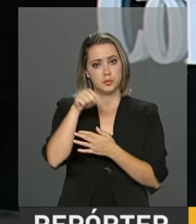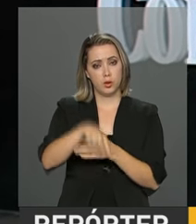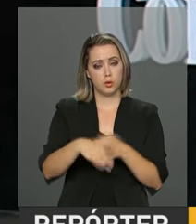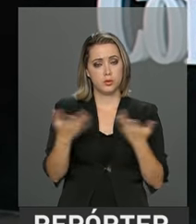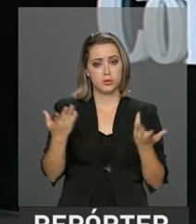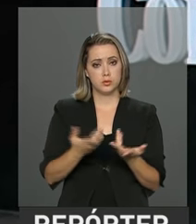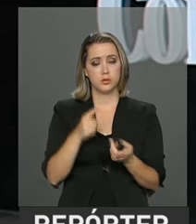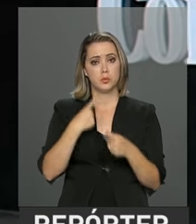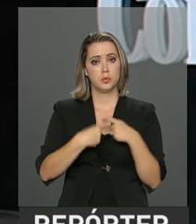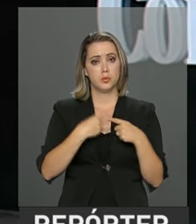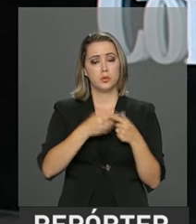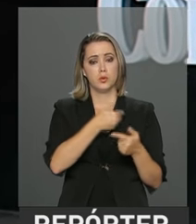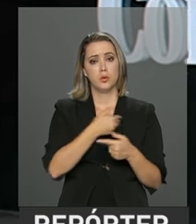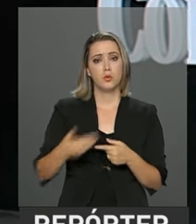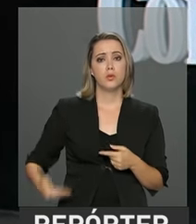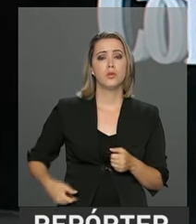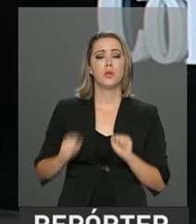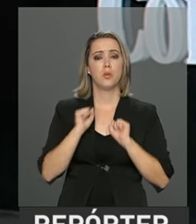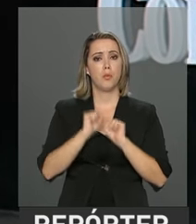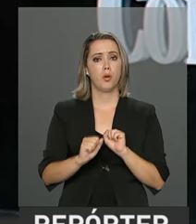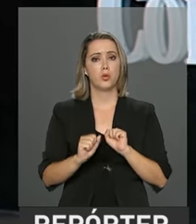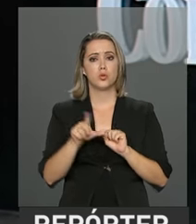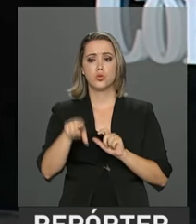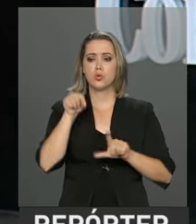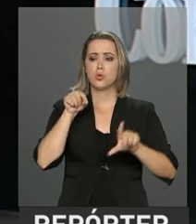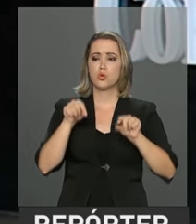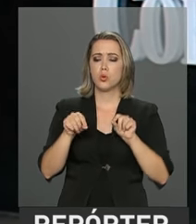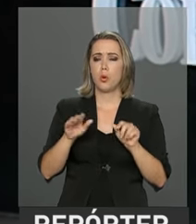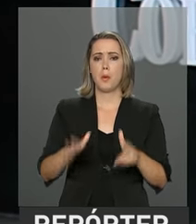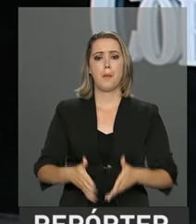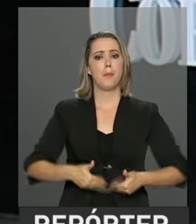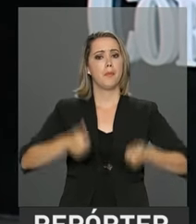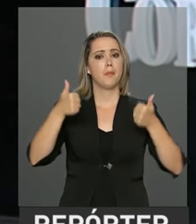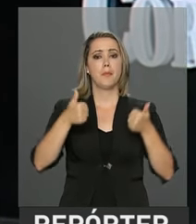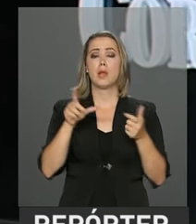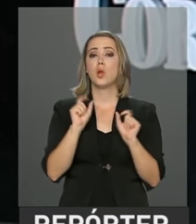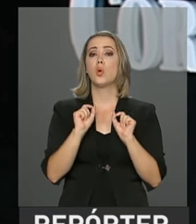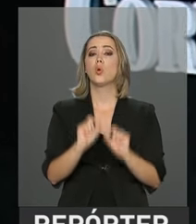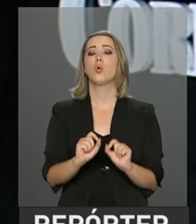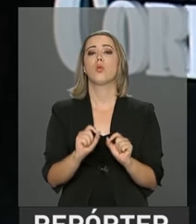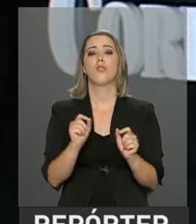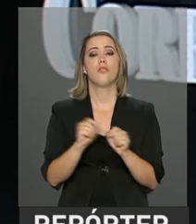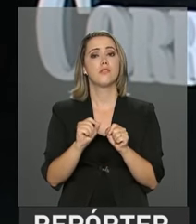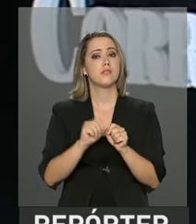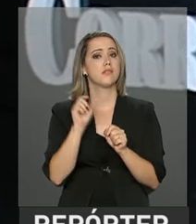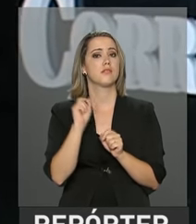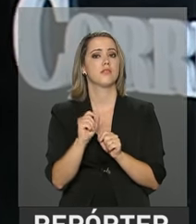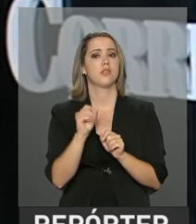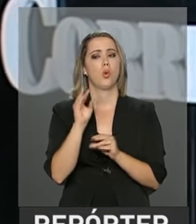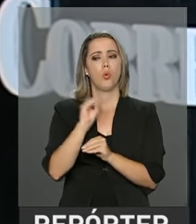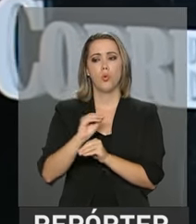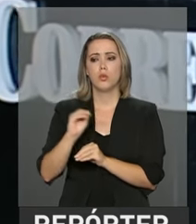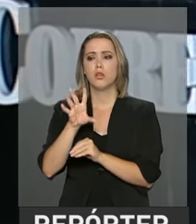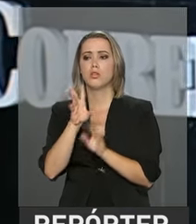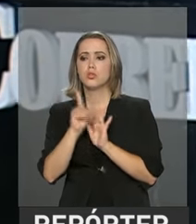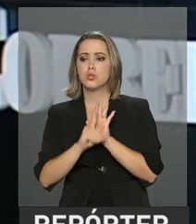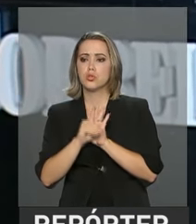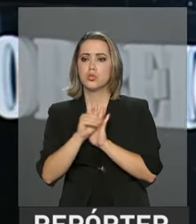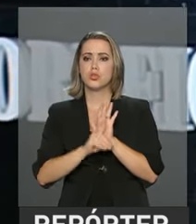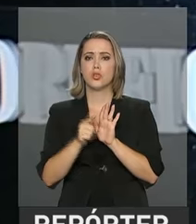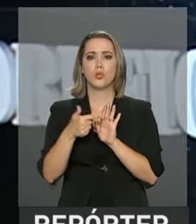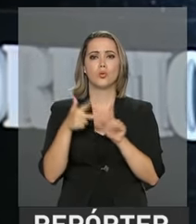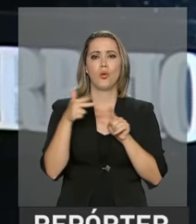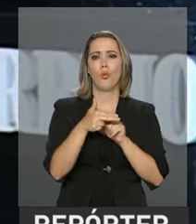momento porque o governo ainda pode escolher a melhor reforma que deseja fazer preservando direitos e não